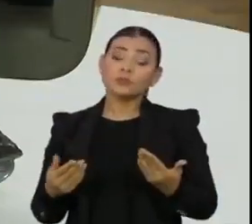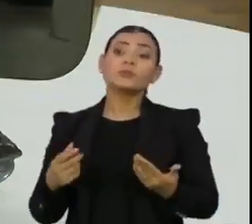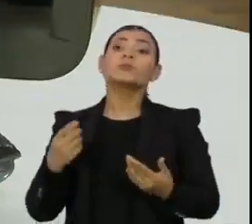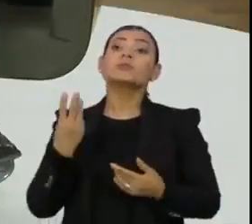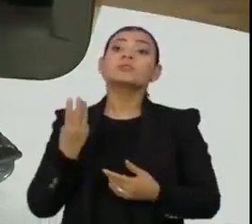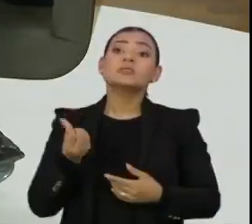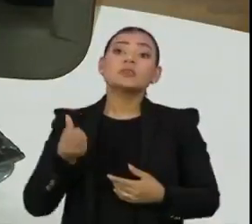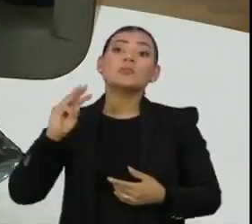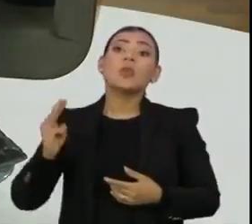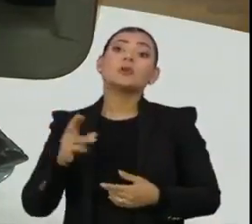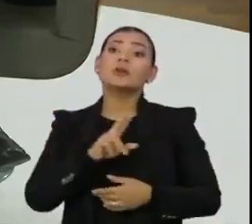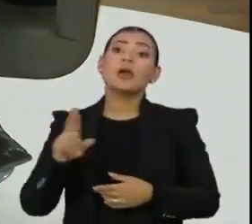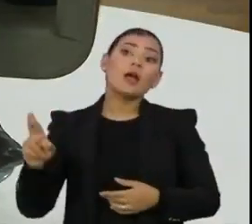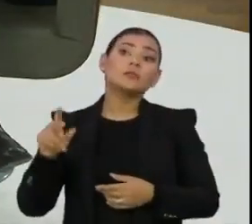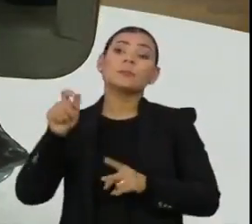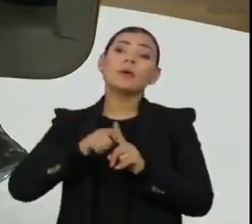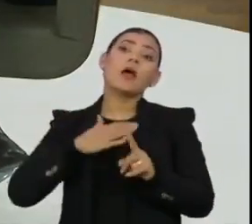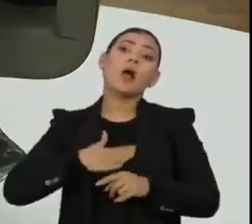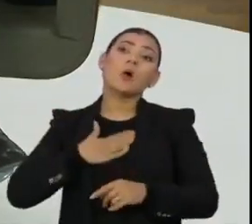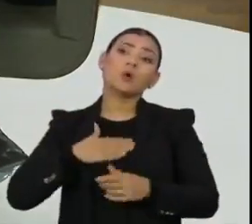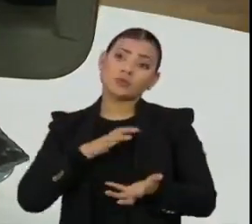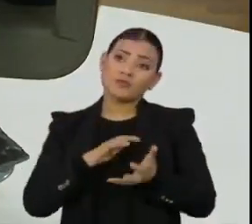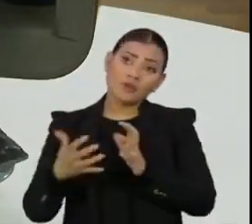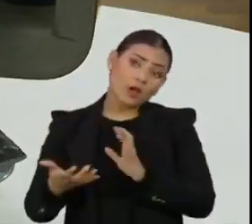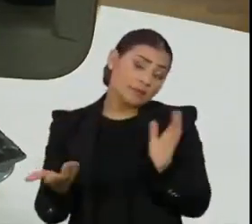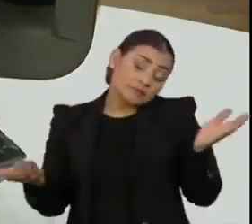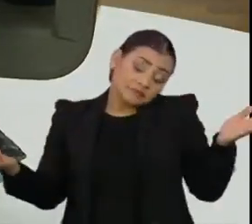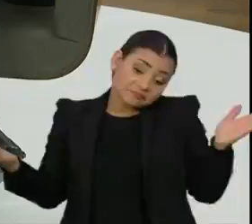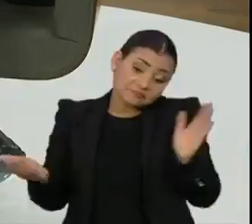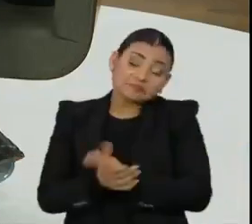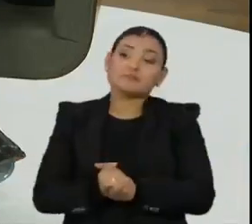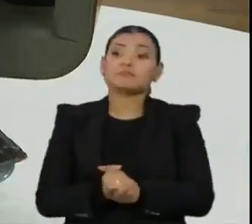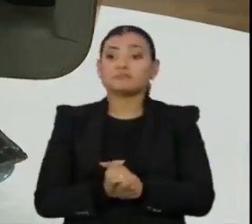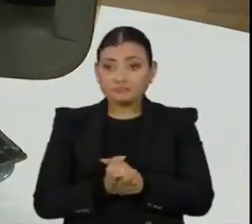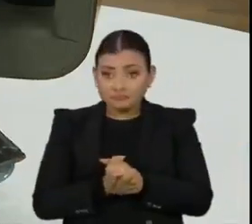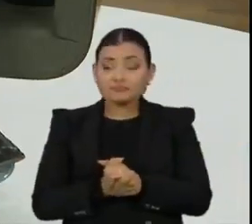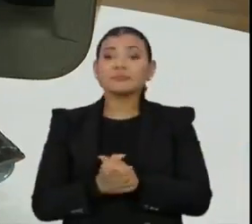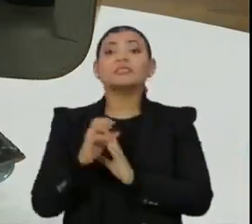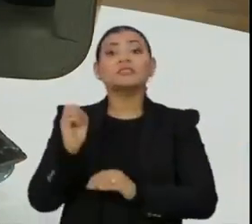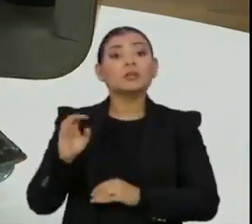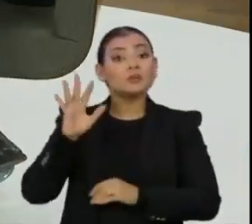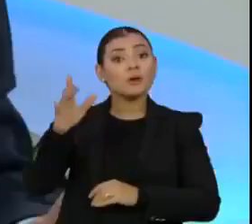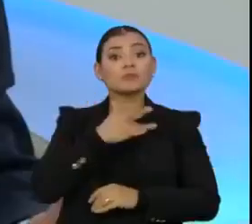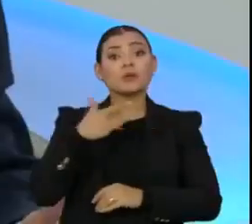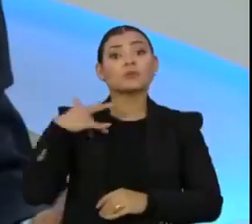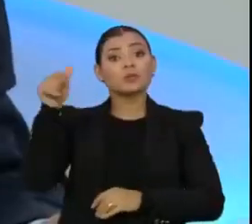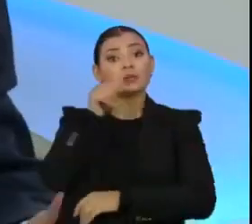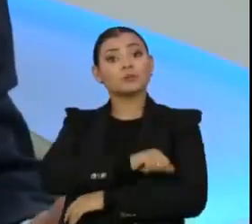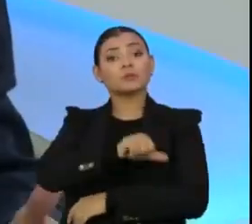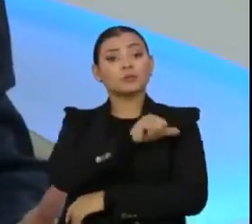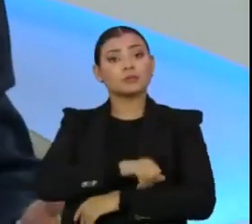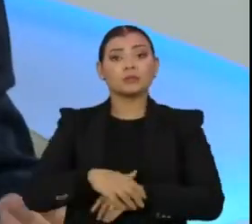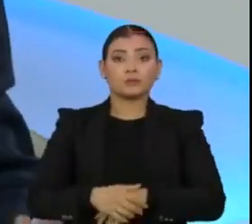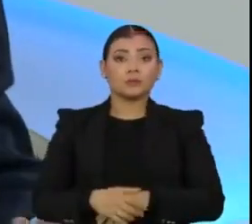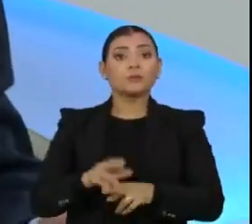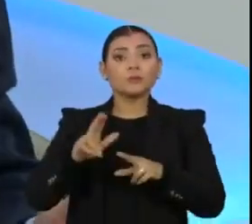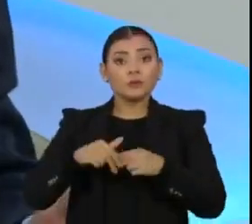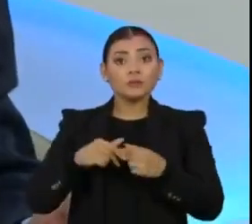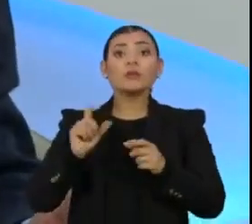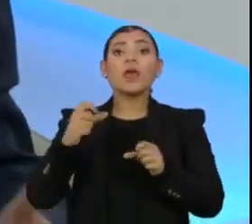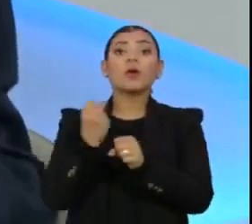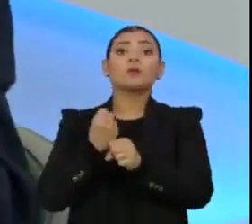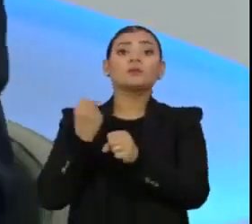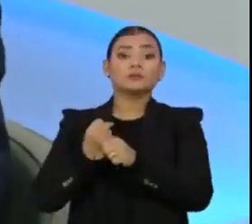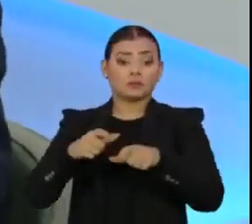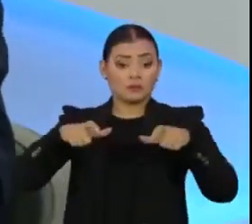contratada em agosto, reforma da Superintendência Estadual de Saúde do Rio de Janeiro e construção, reforma de